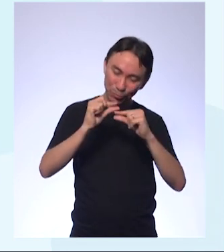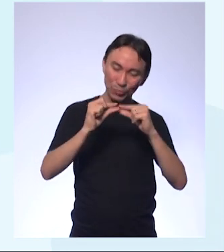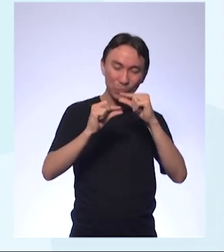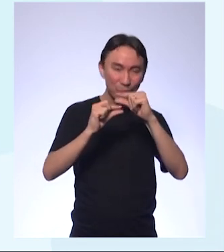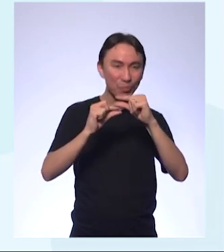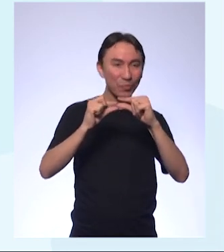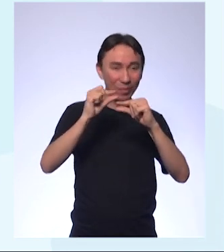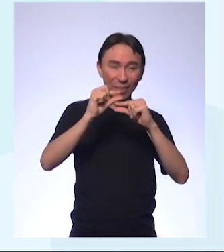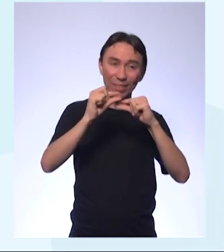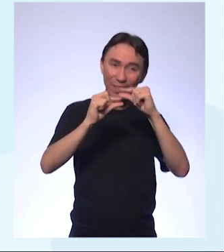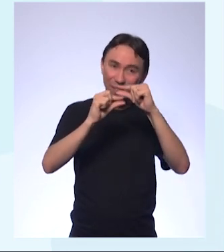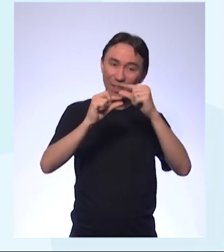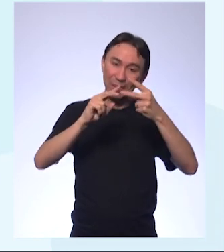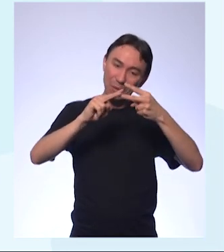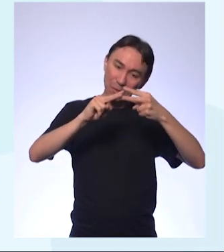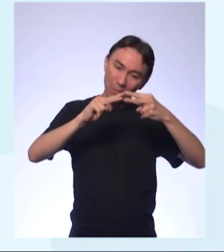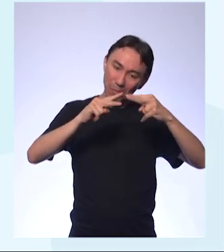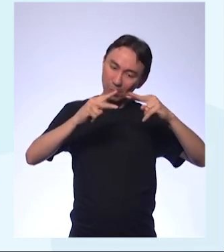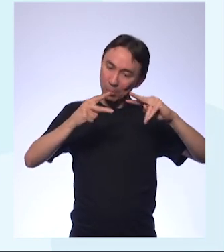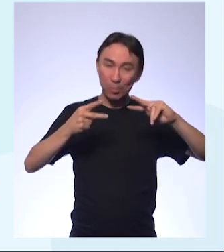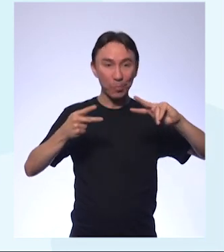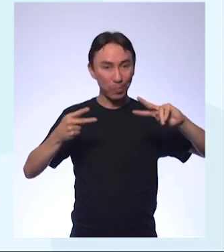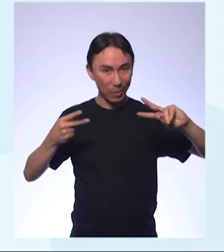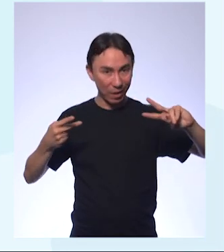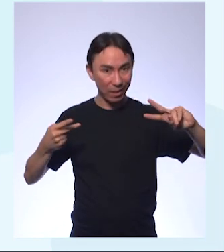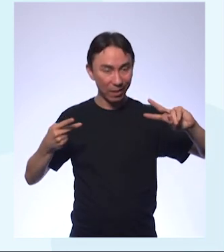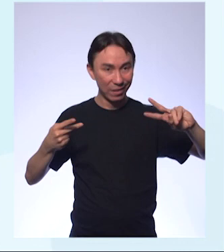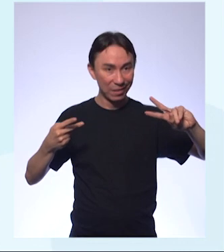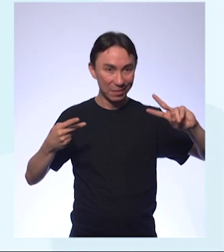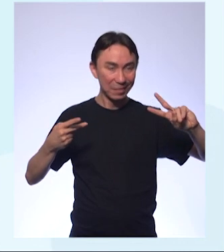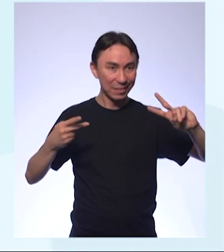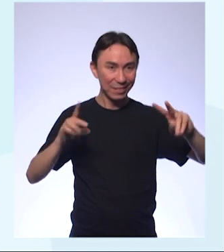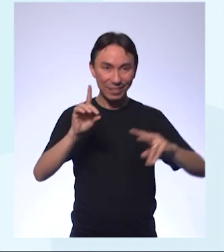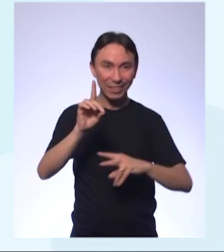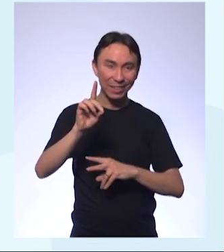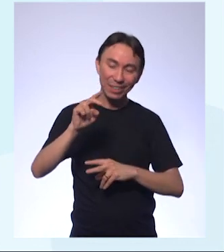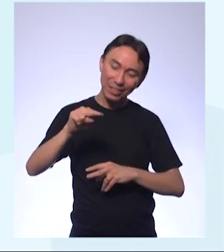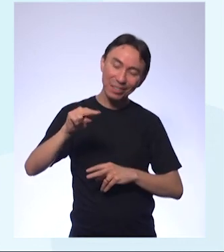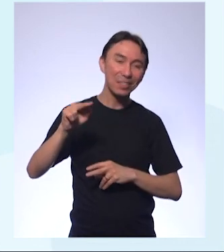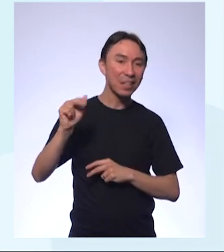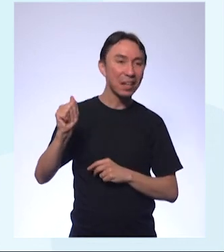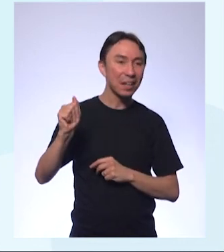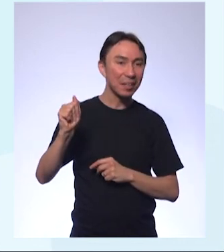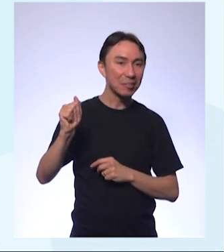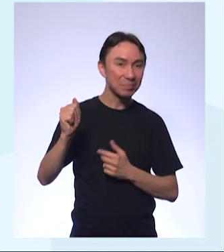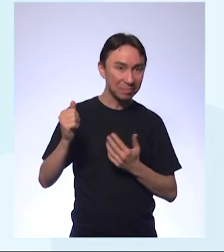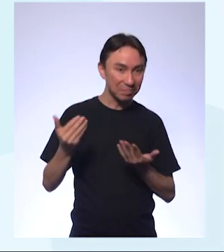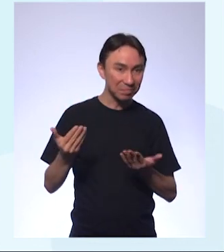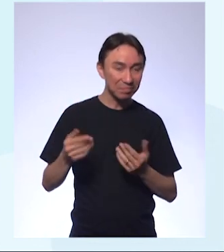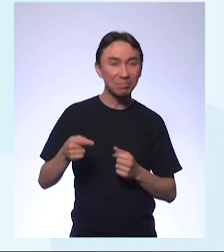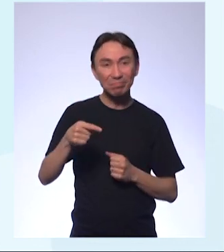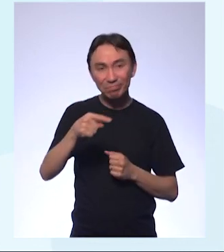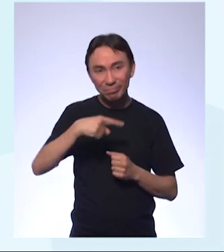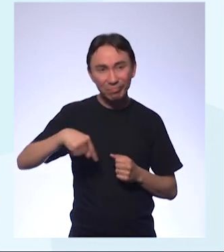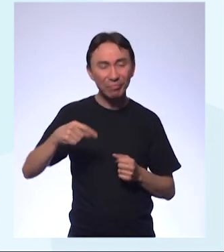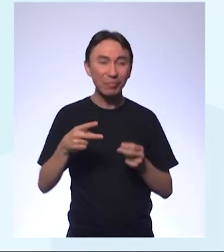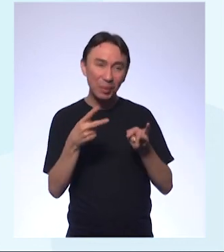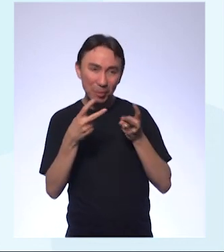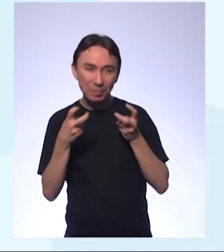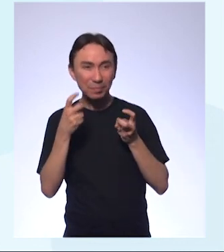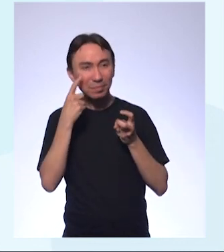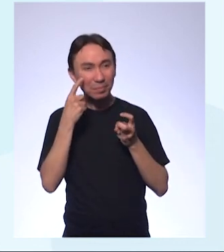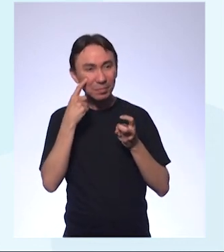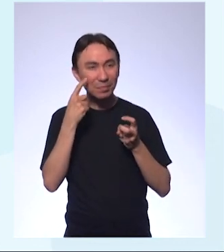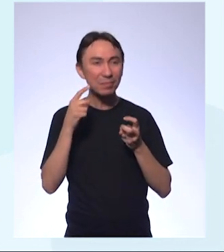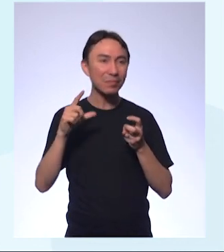formando esse grande polímero que é a molécula de DNA. Tá? Então, a gente consegue observar aí o nucleotídeo, né,